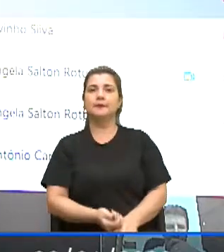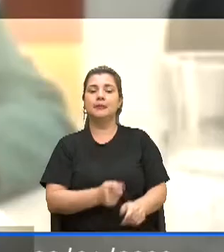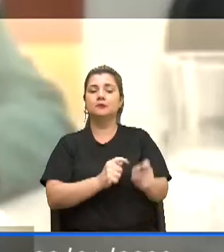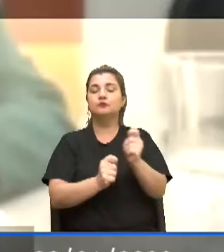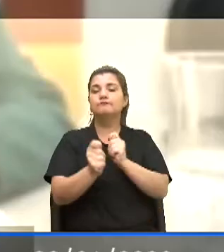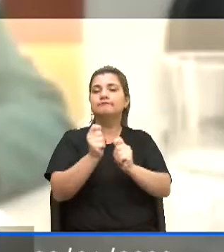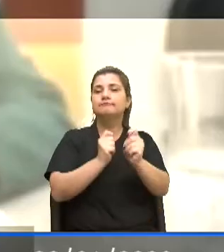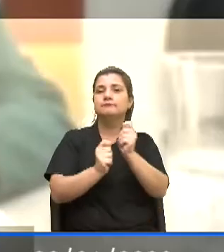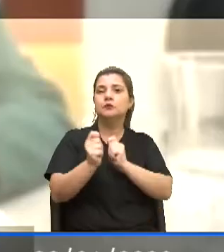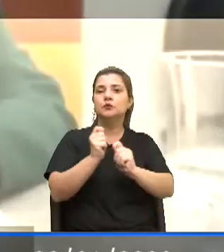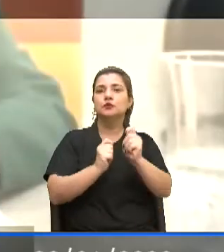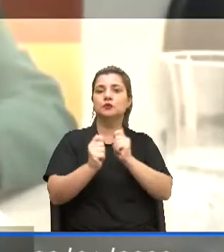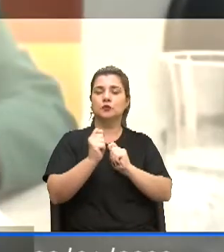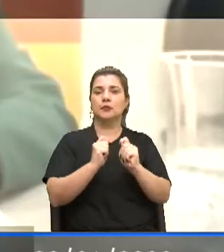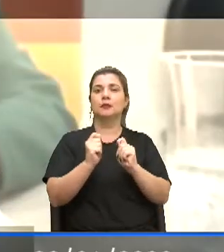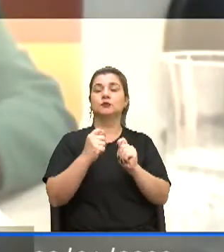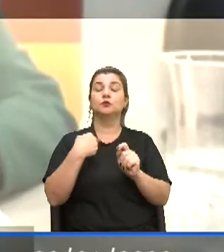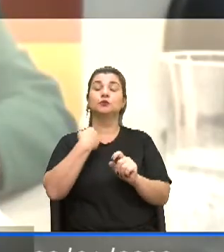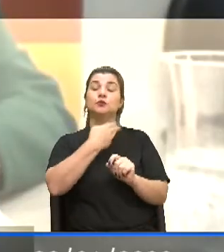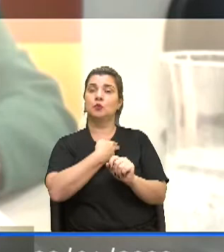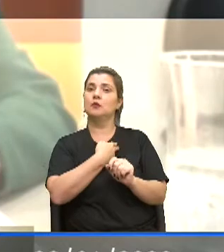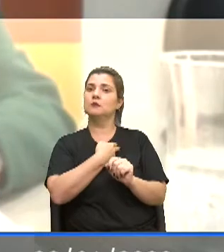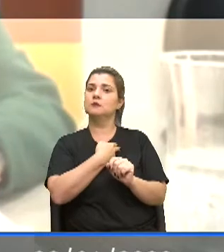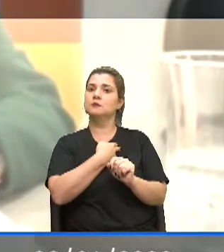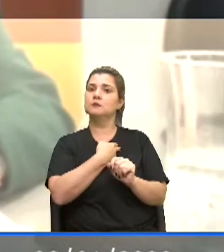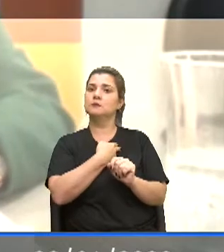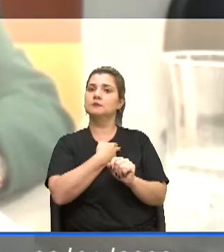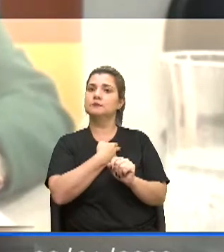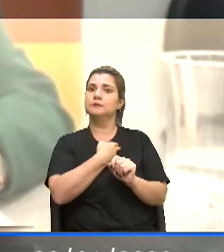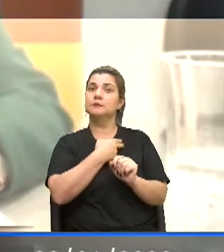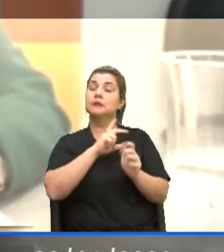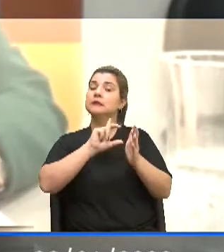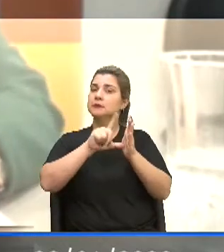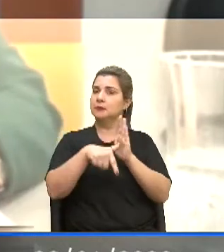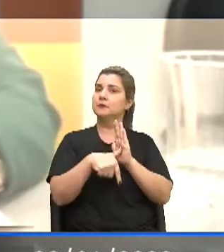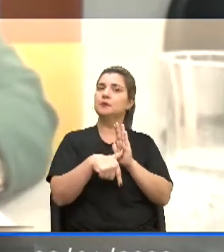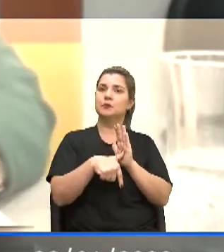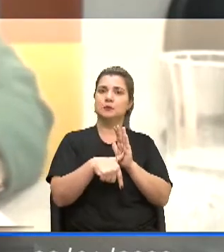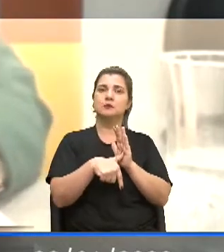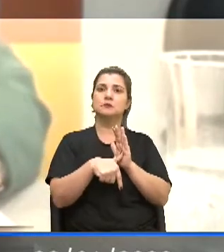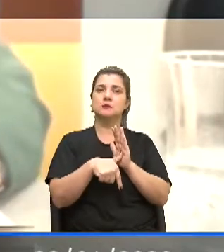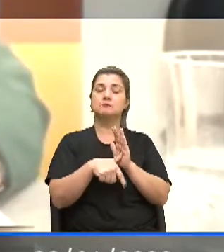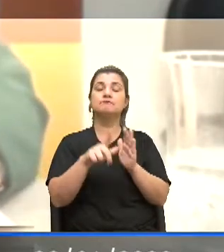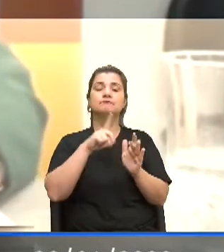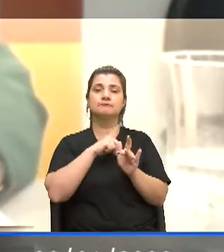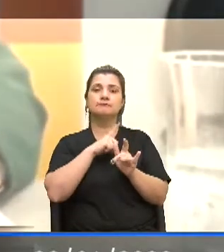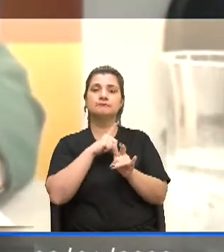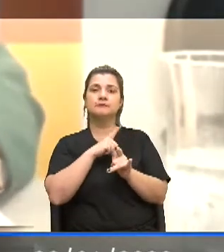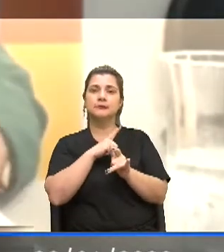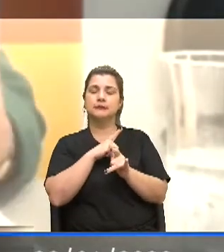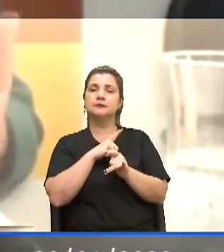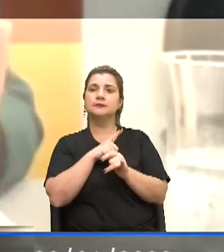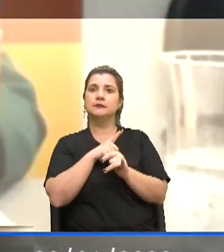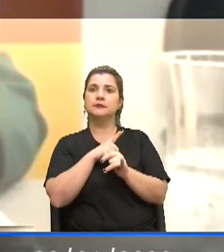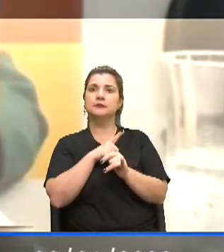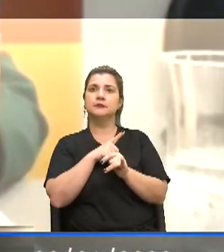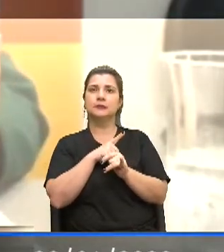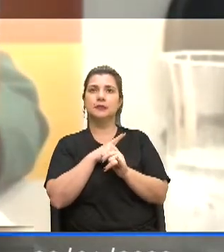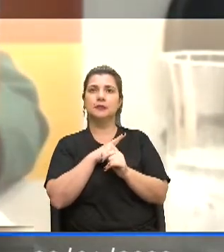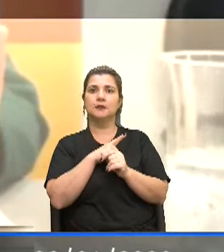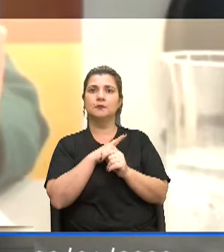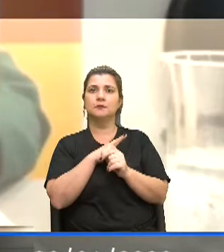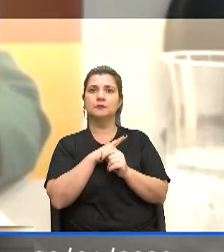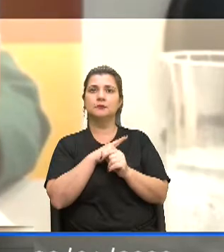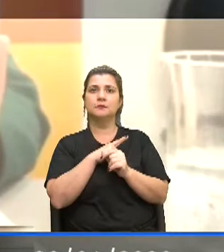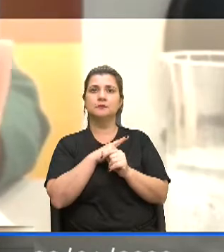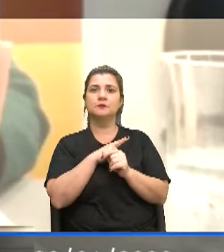controlado, nós vamos, a partir daí, nós teremos grandes